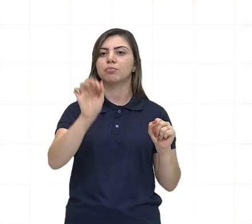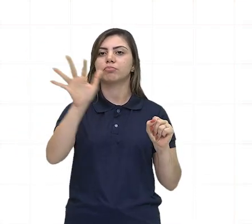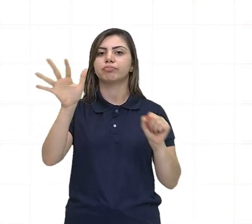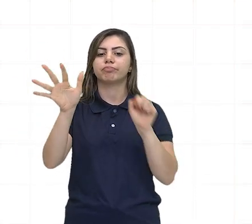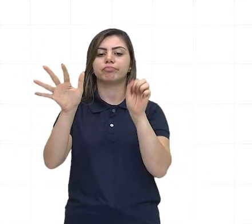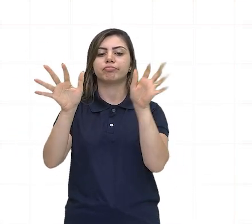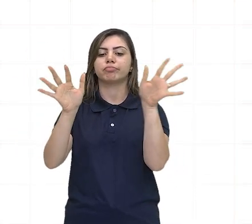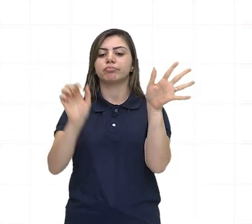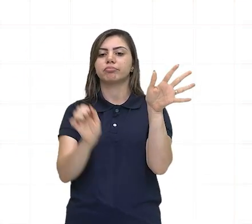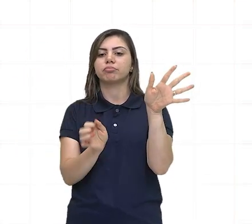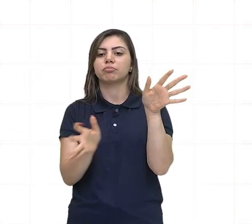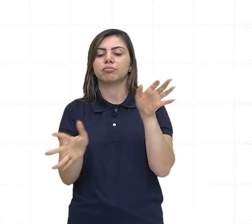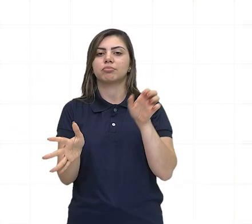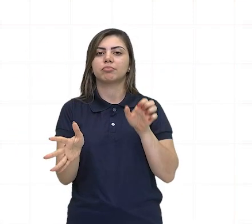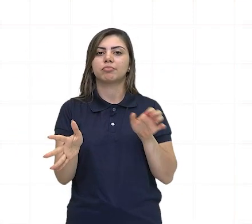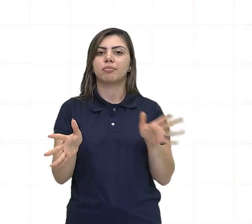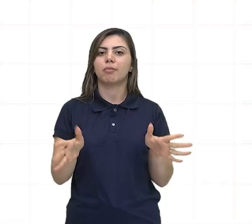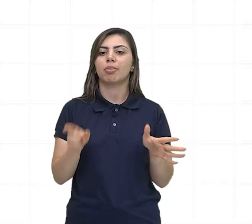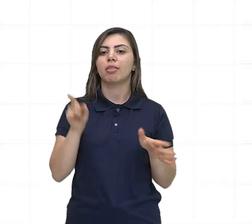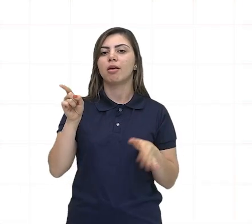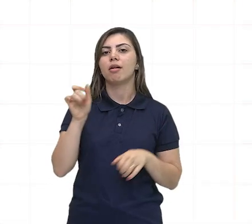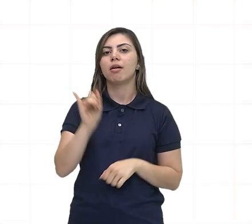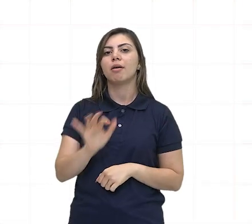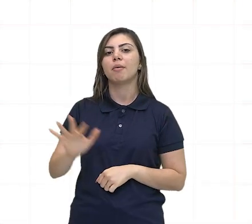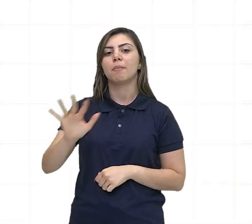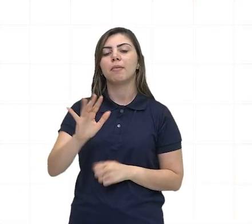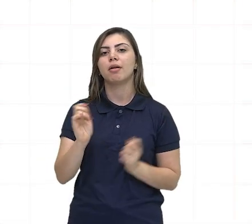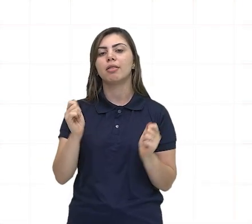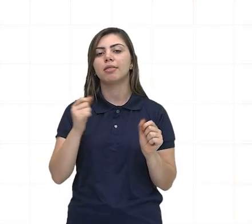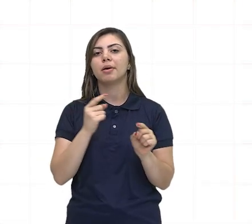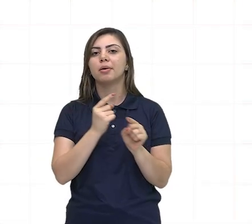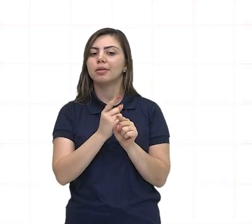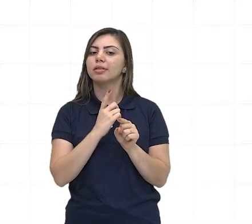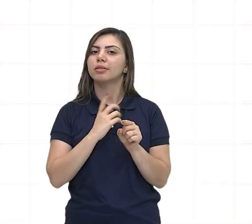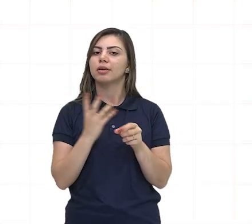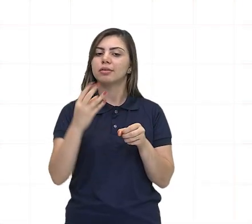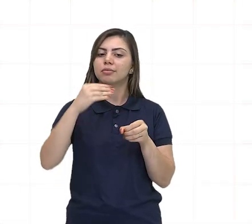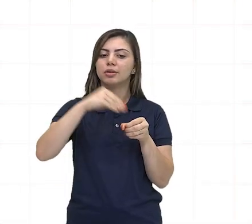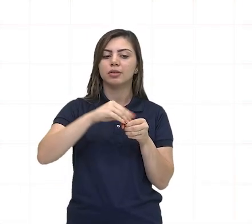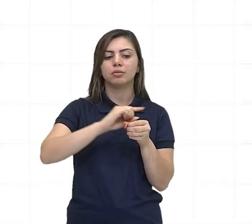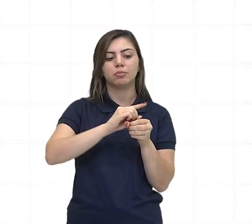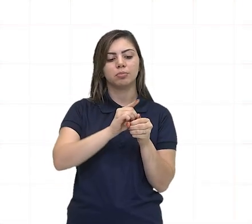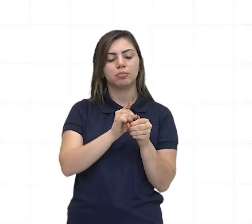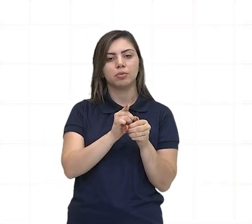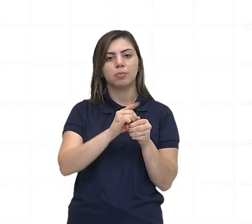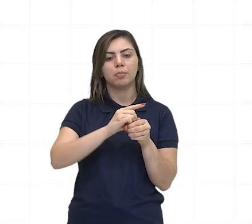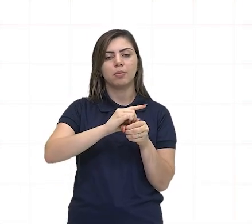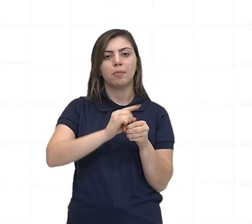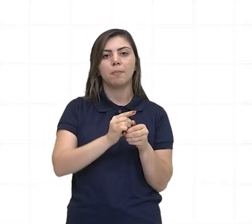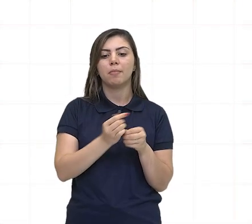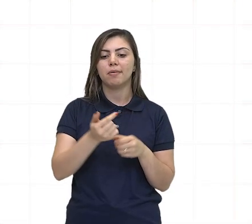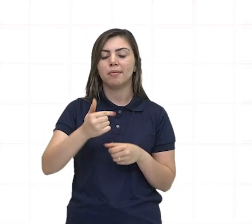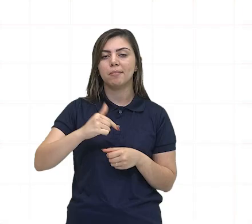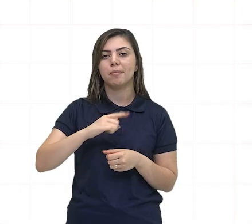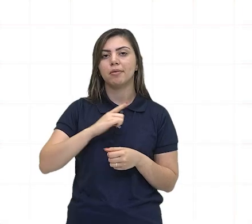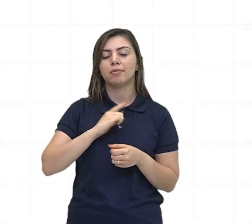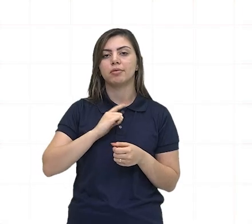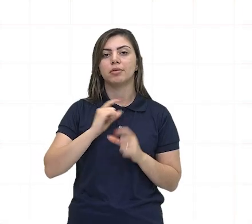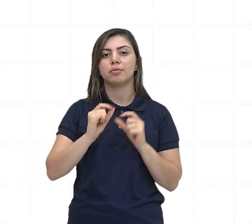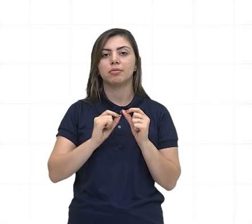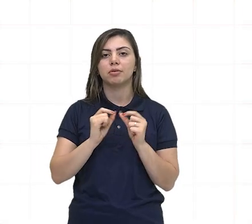ali desenhada, a gente vai encontrar ela na bússola, ela vai aparecer nos mapas